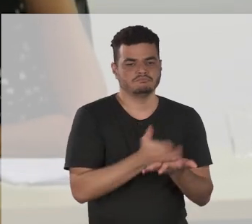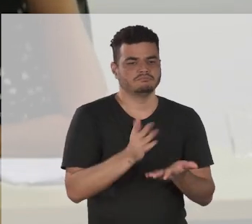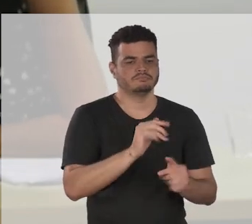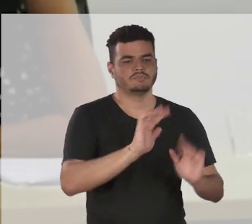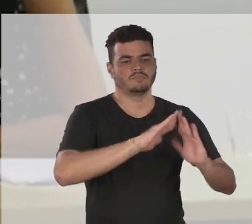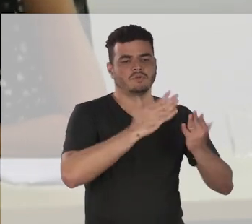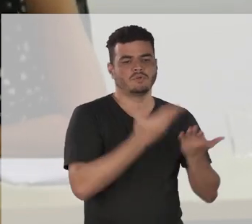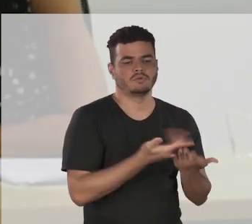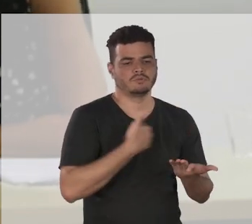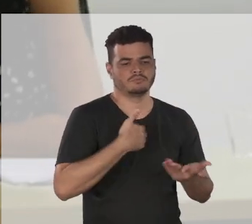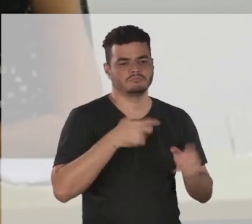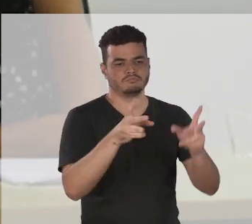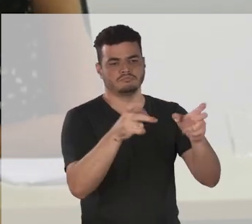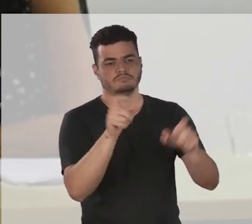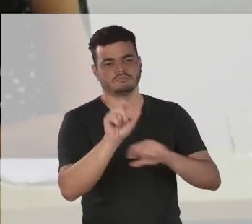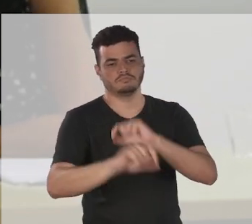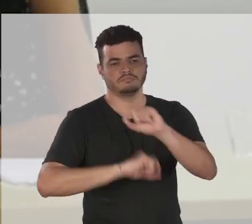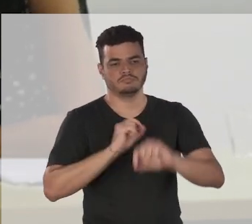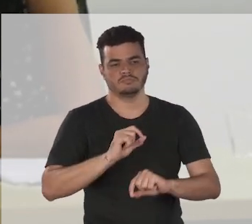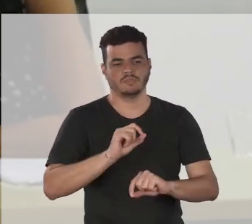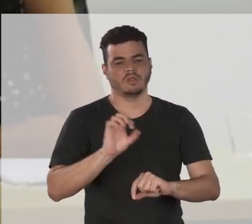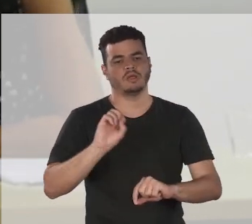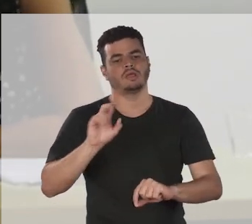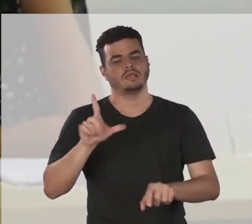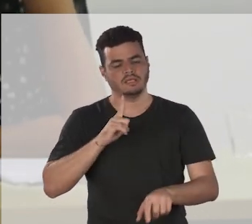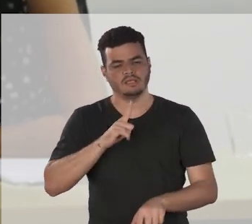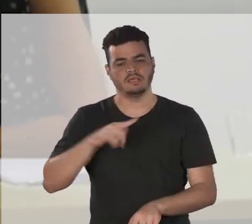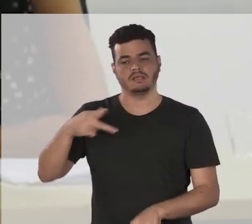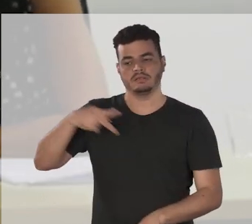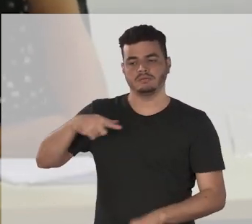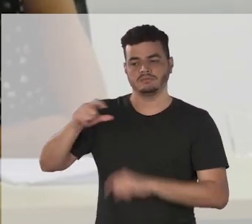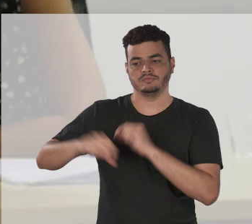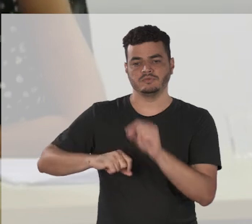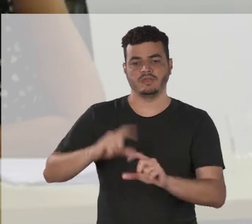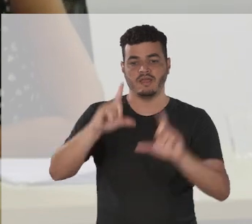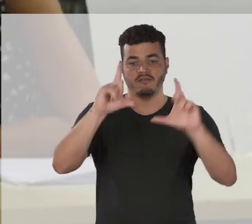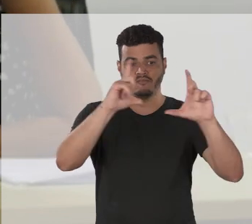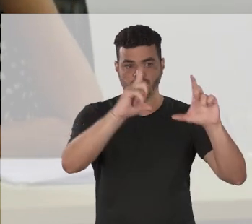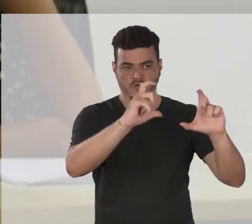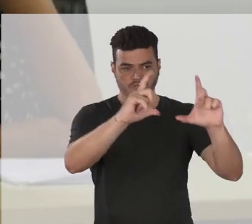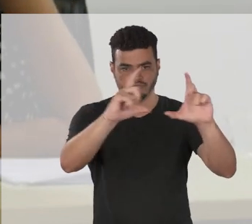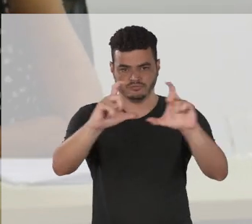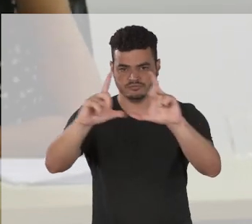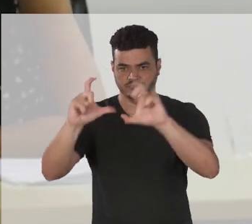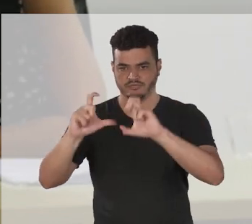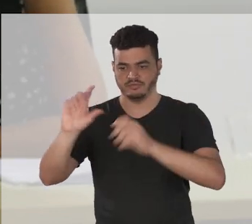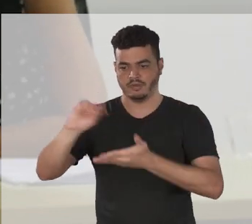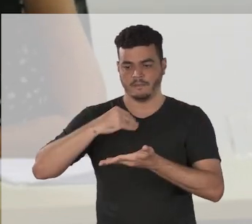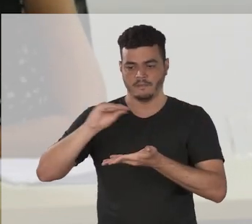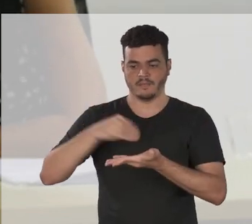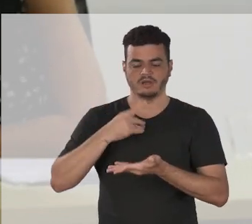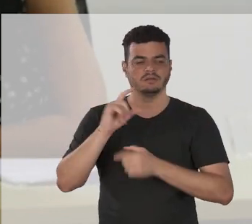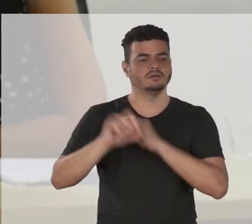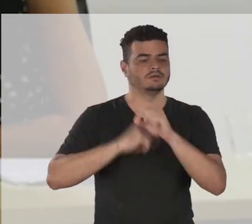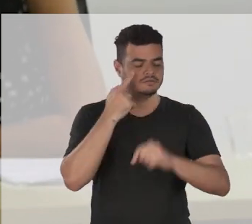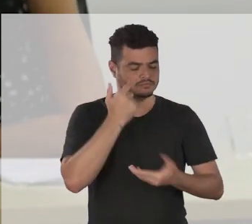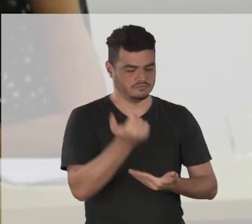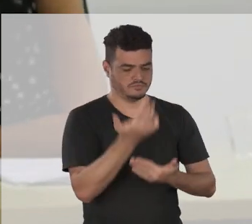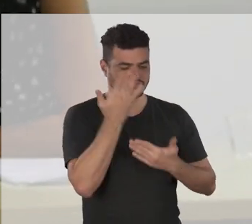E às vezes os professores ou as professoras me mandam fotos dos livros e de crianças lendo os